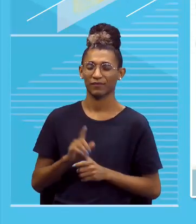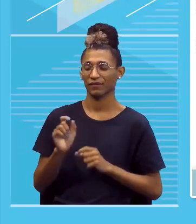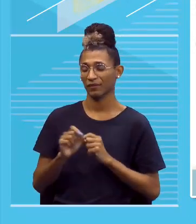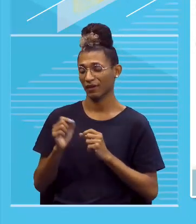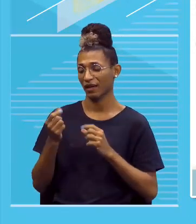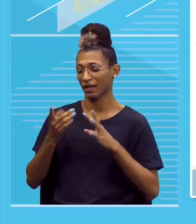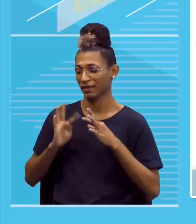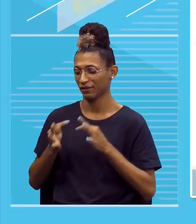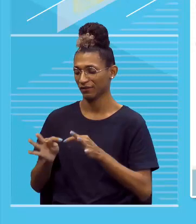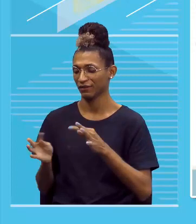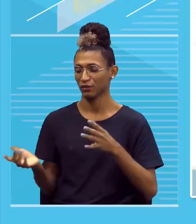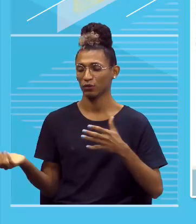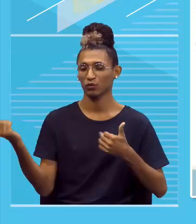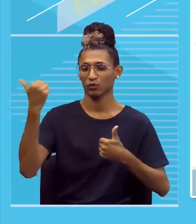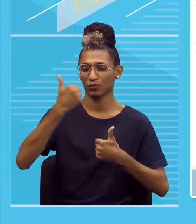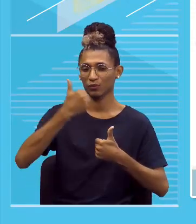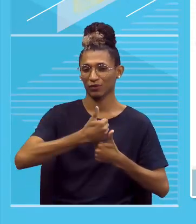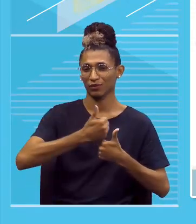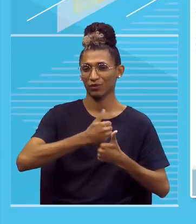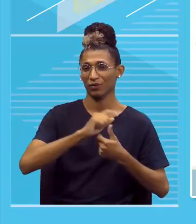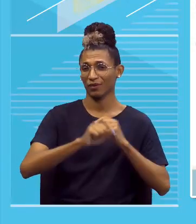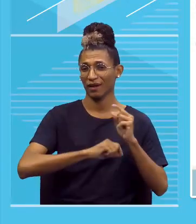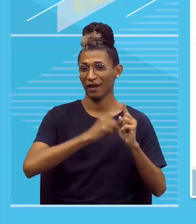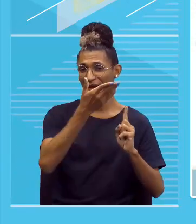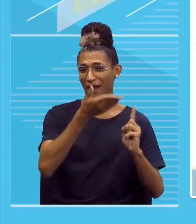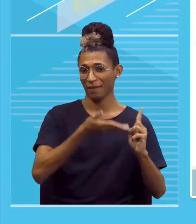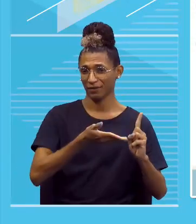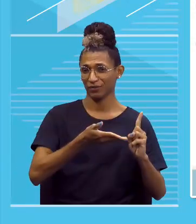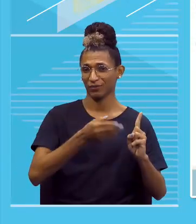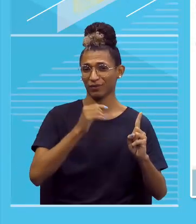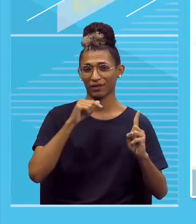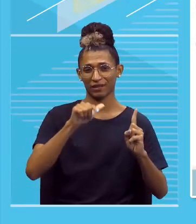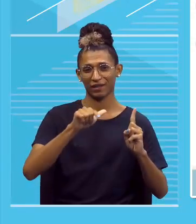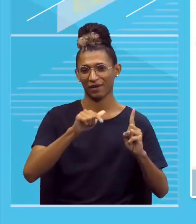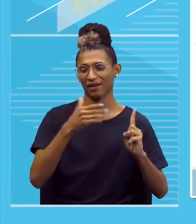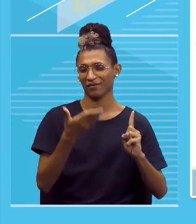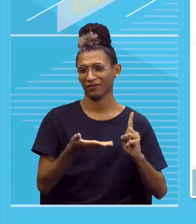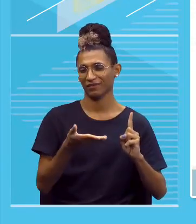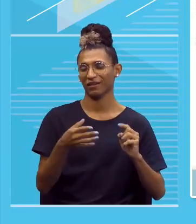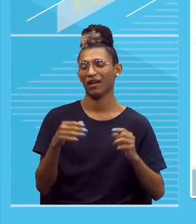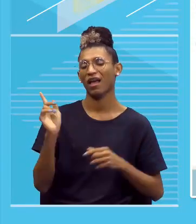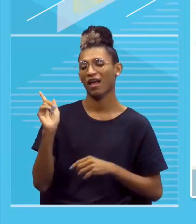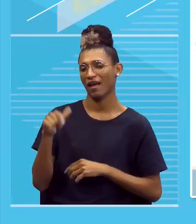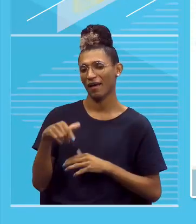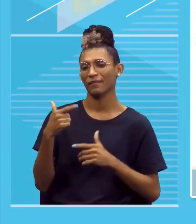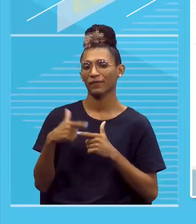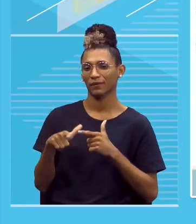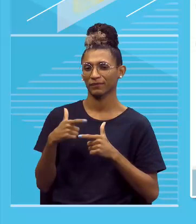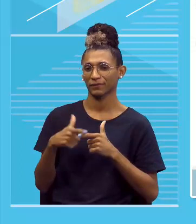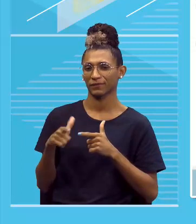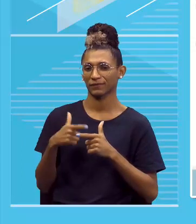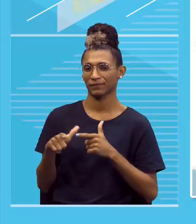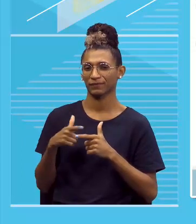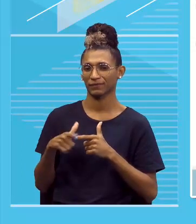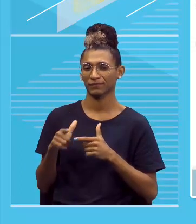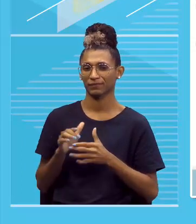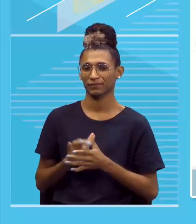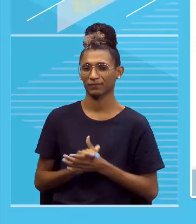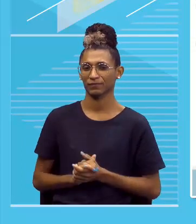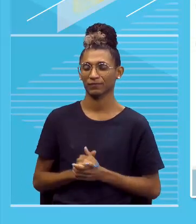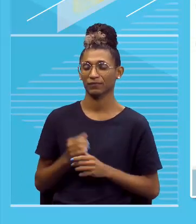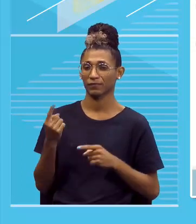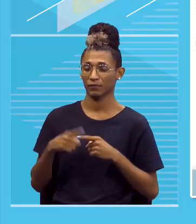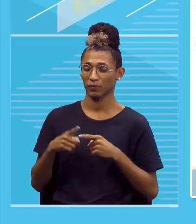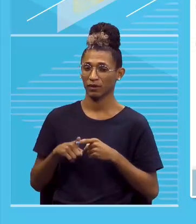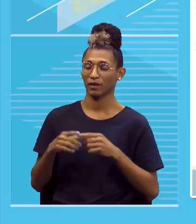substituiu homem no carro é aí onde tá o problema porque